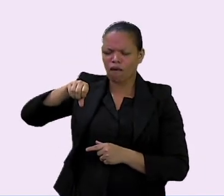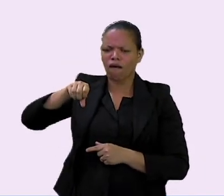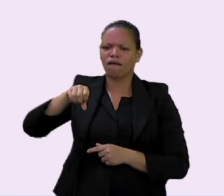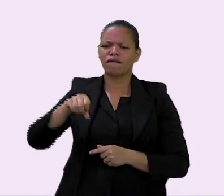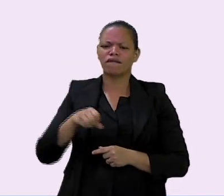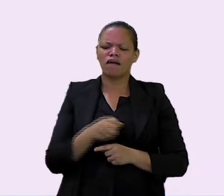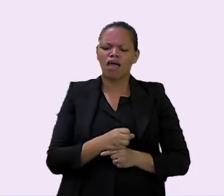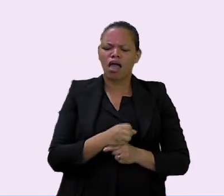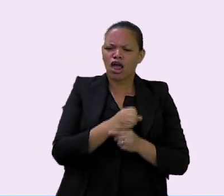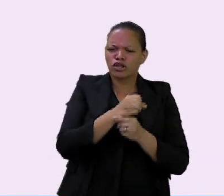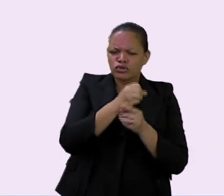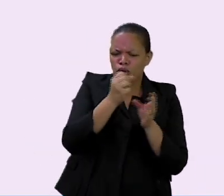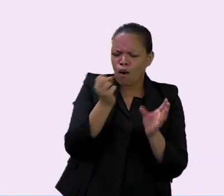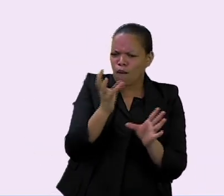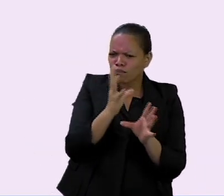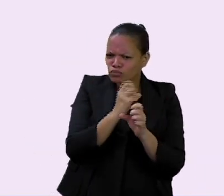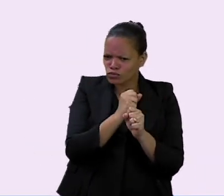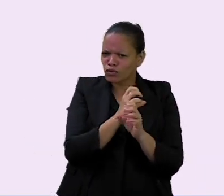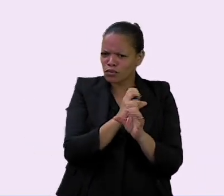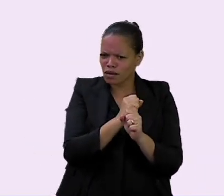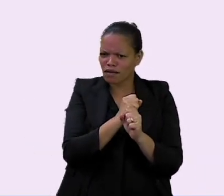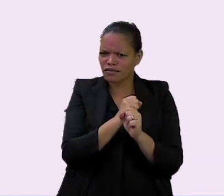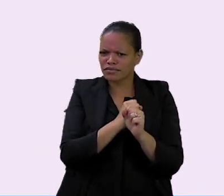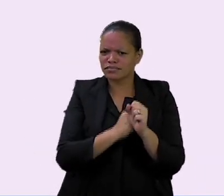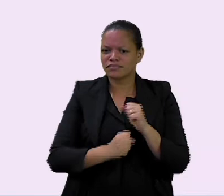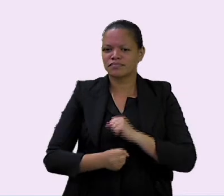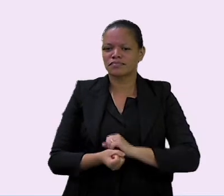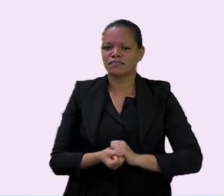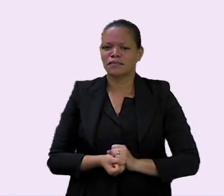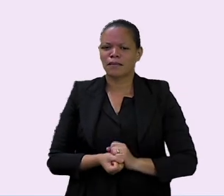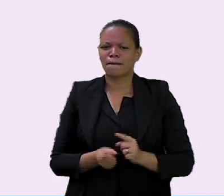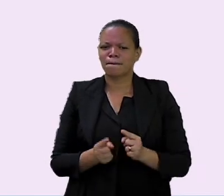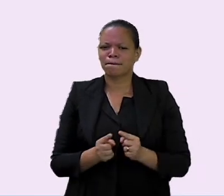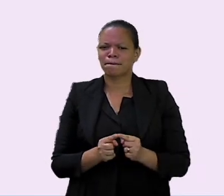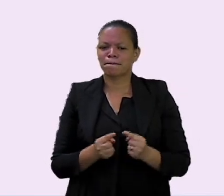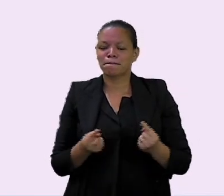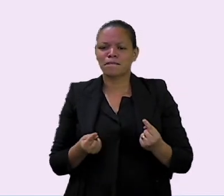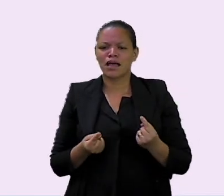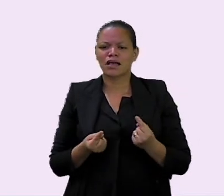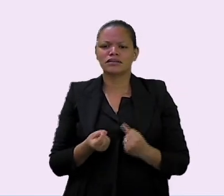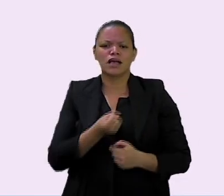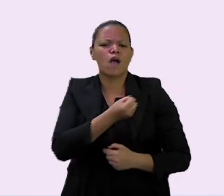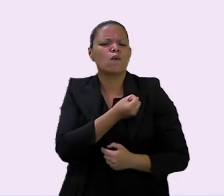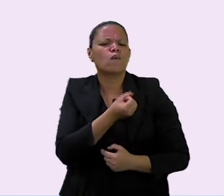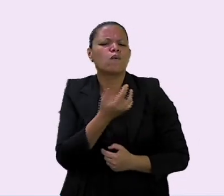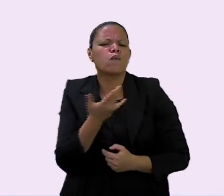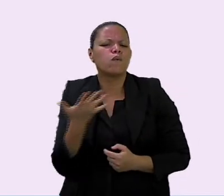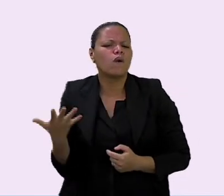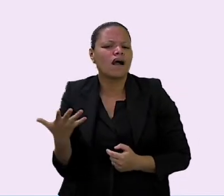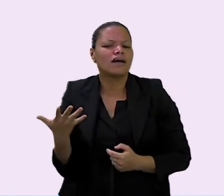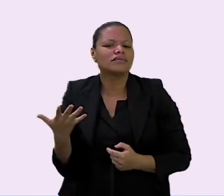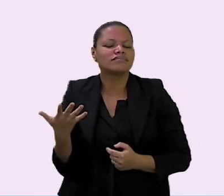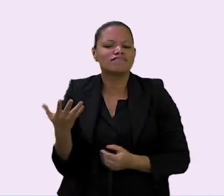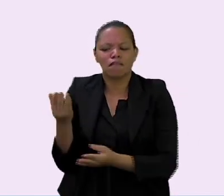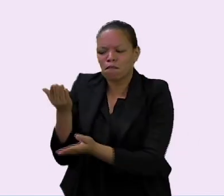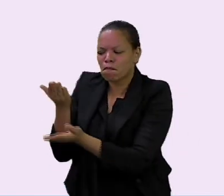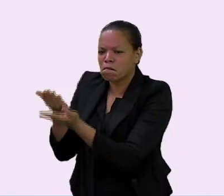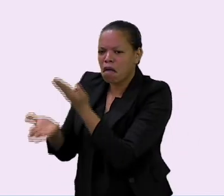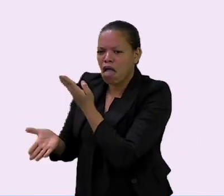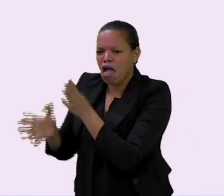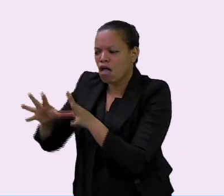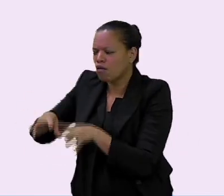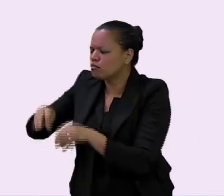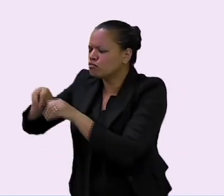total? Aí entra a nossa fração. Então, quantos quadradinhos sobraram aqui? Se eu tirar 144